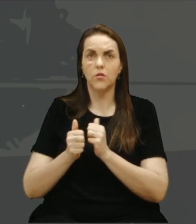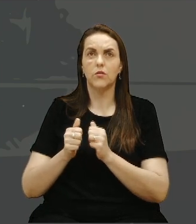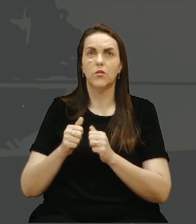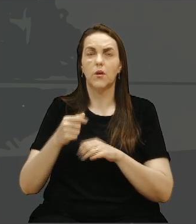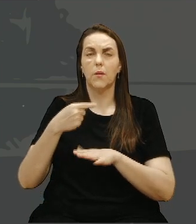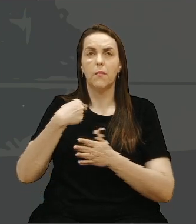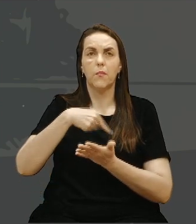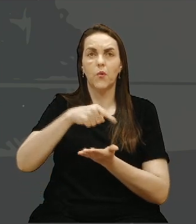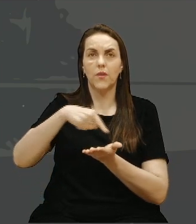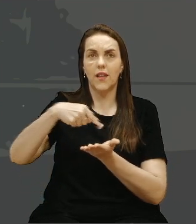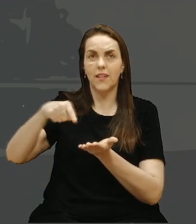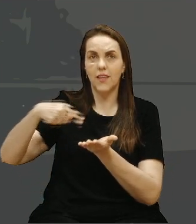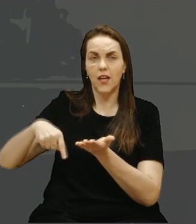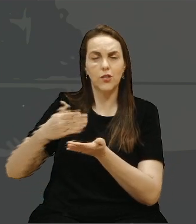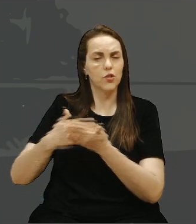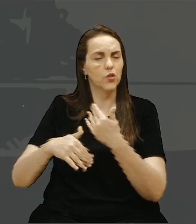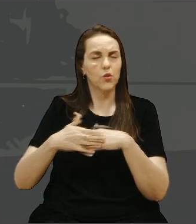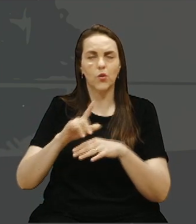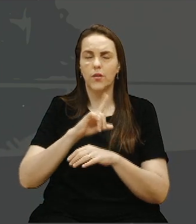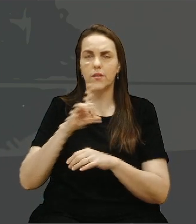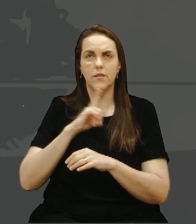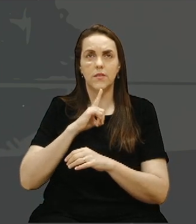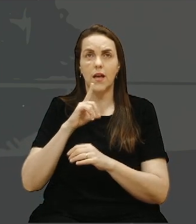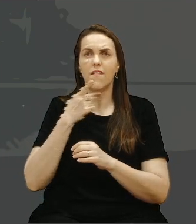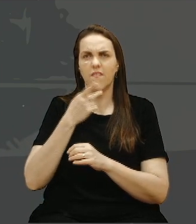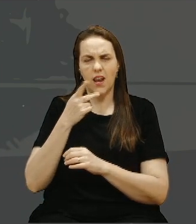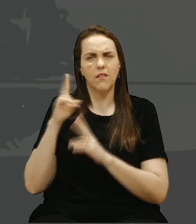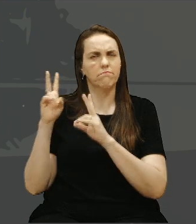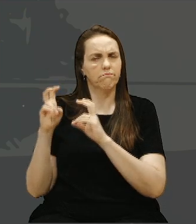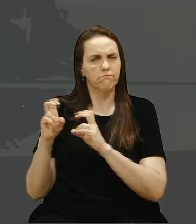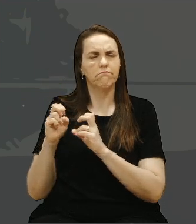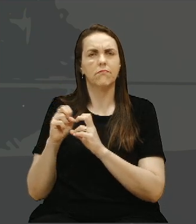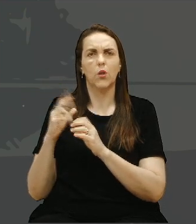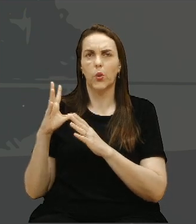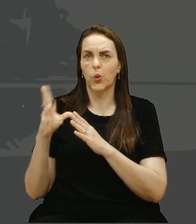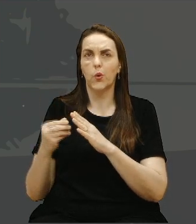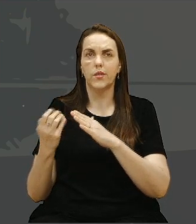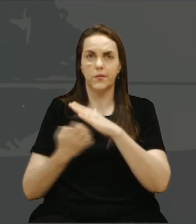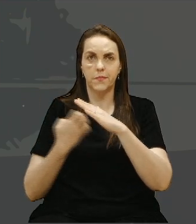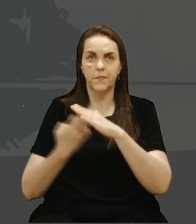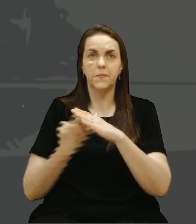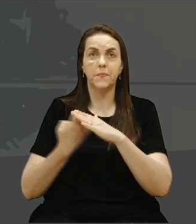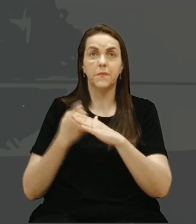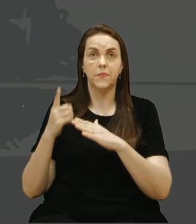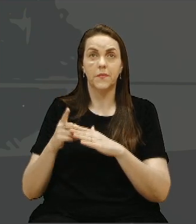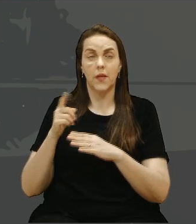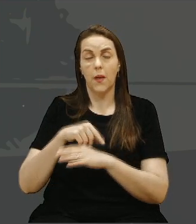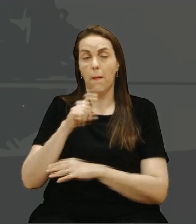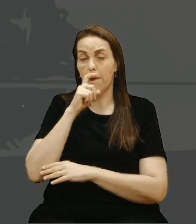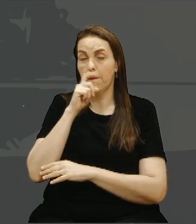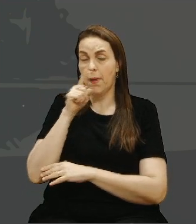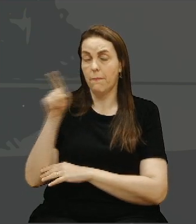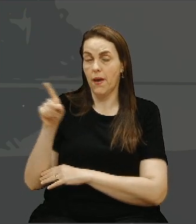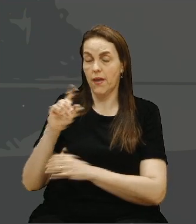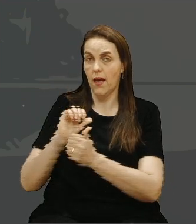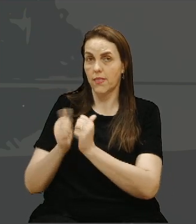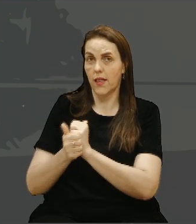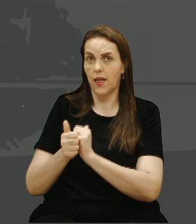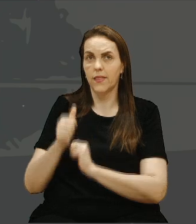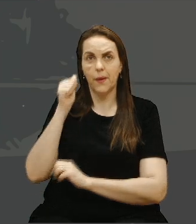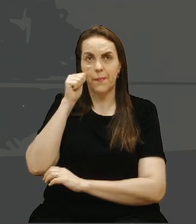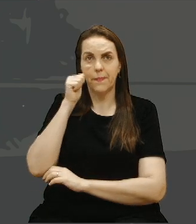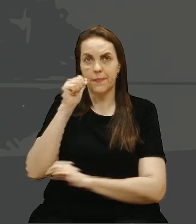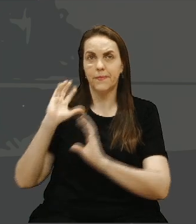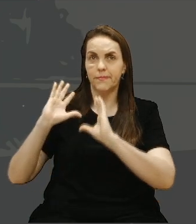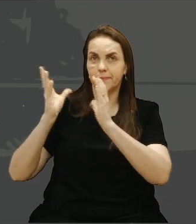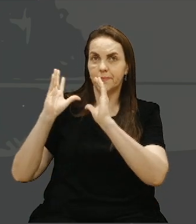E, inclusive, foi comentado maciçamente pelos empresários, especialmente pelo Paulo Scopel, que é pai de uma atleta, pai de uma moça que pratica o